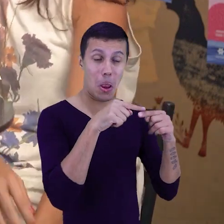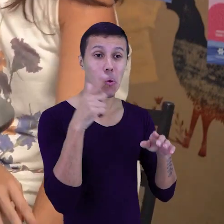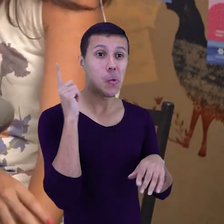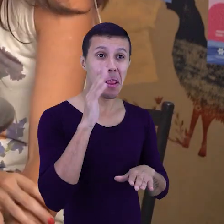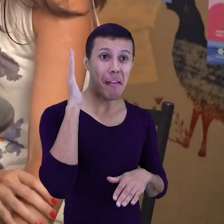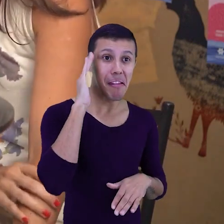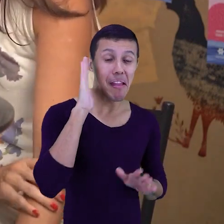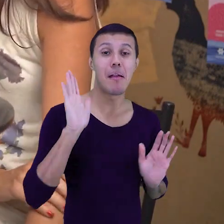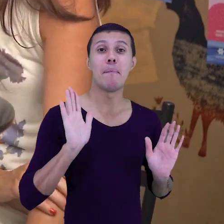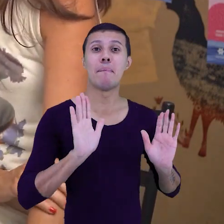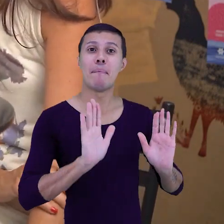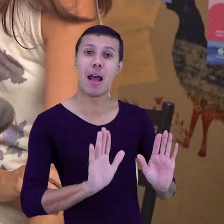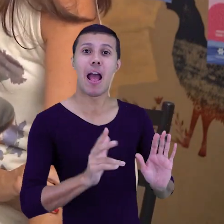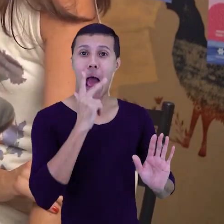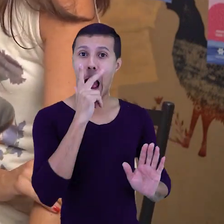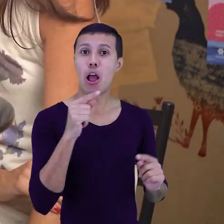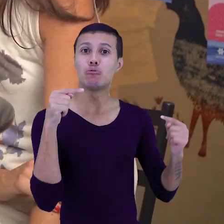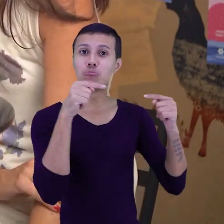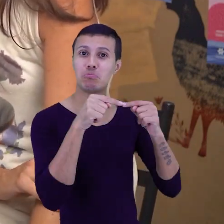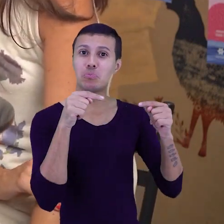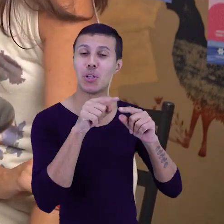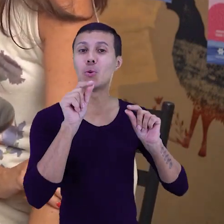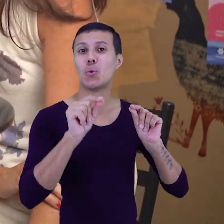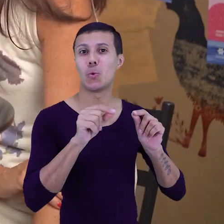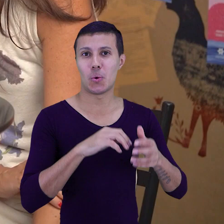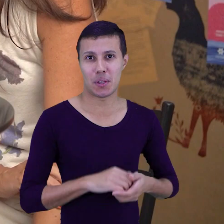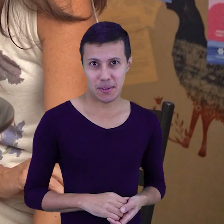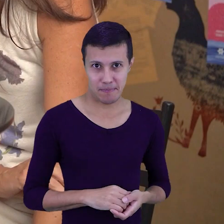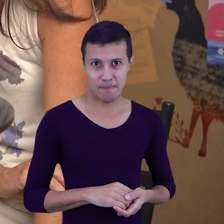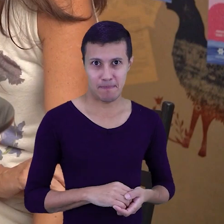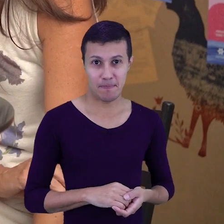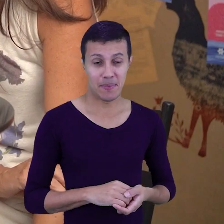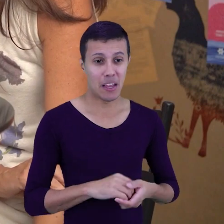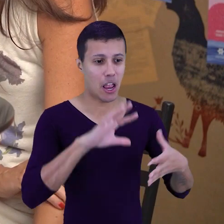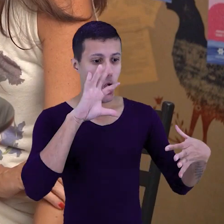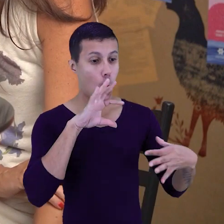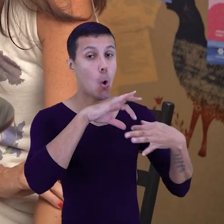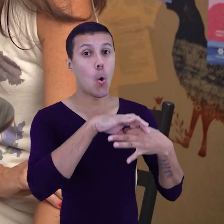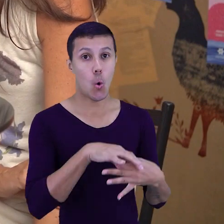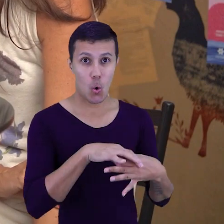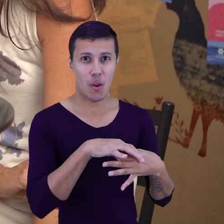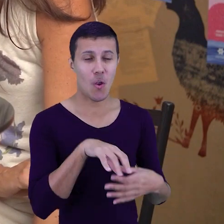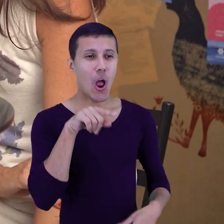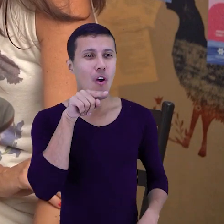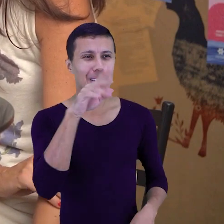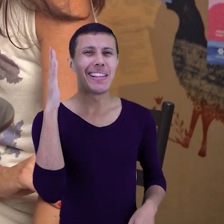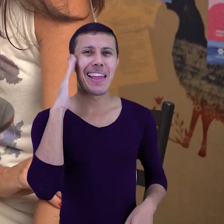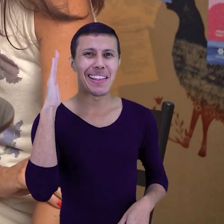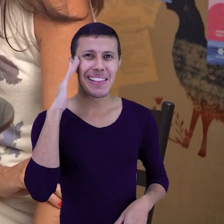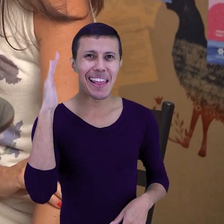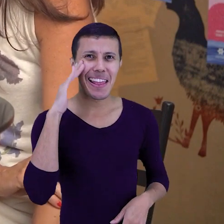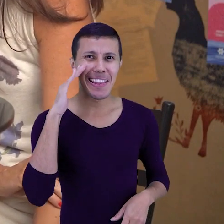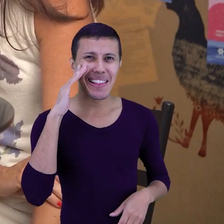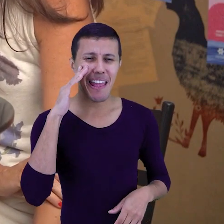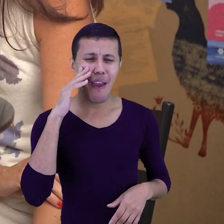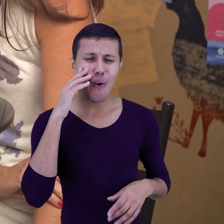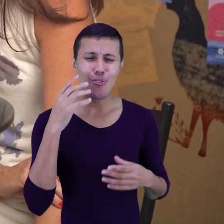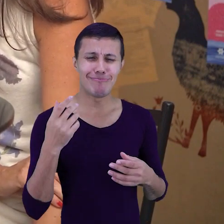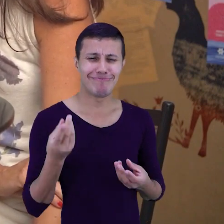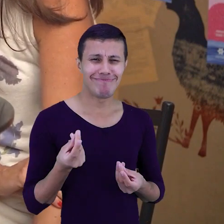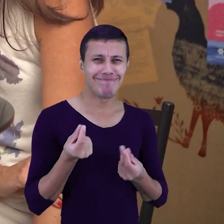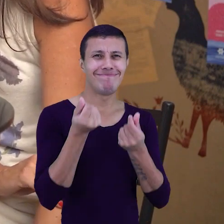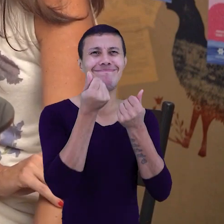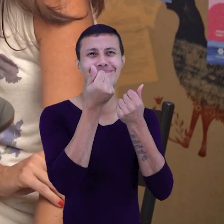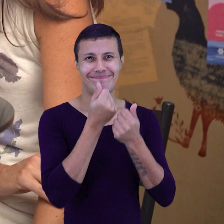também. Então, acho que faz muito sentido ter essa união mesmo. Acho que você pegou bem o